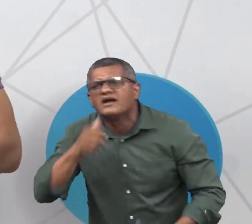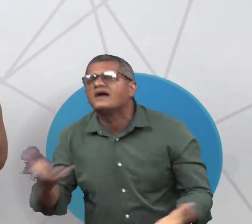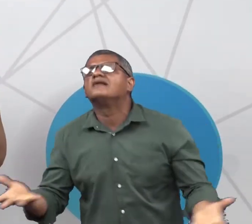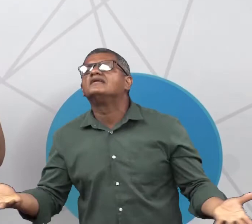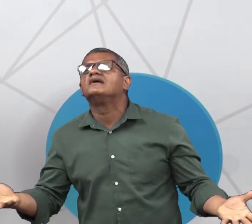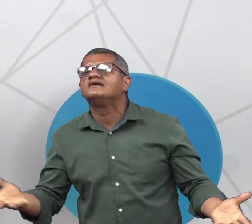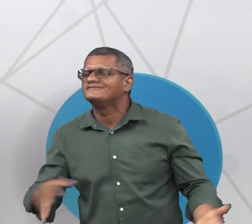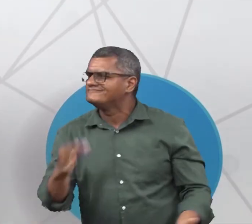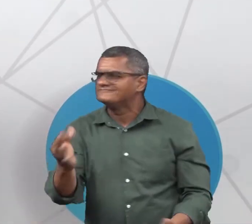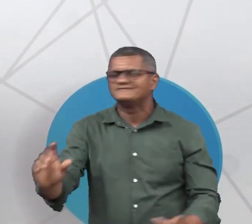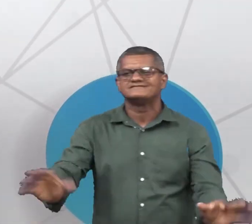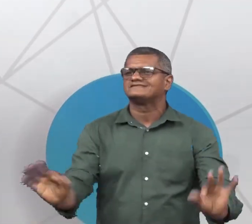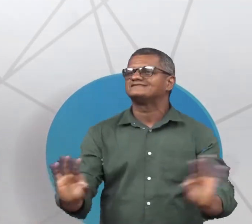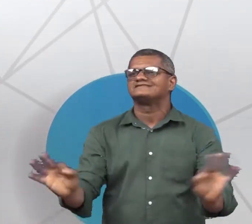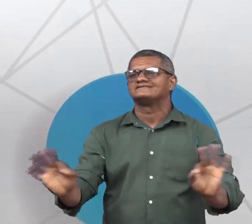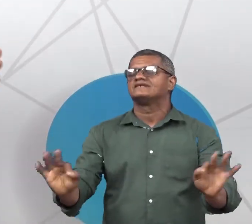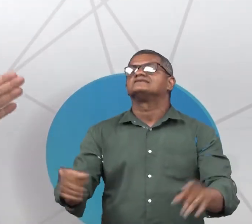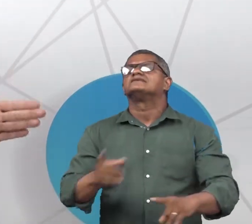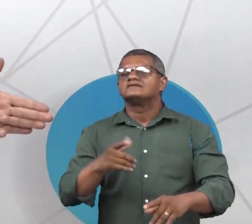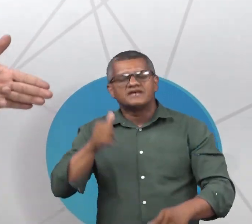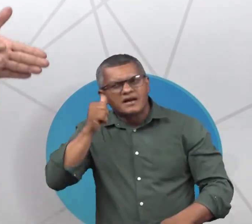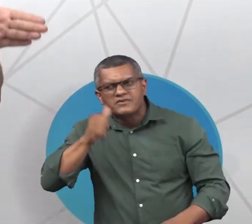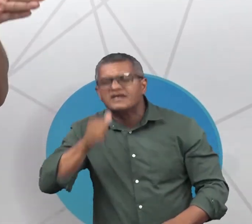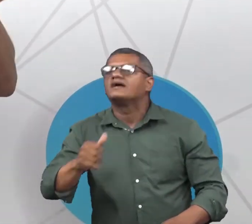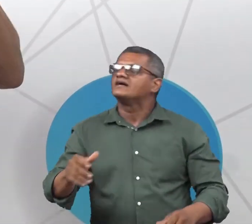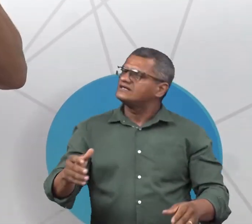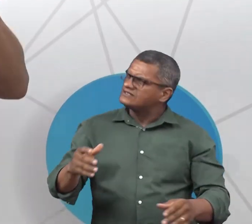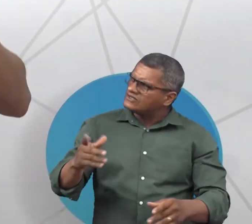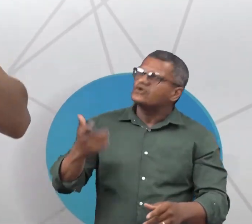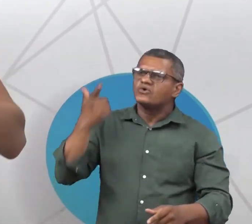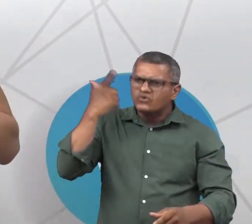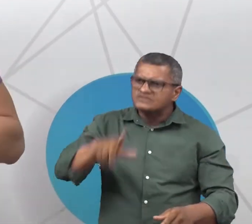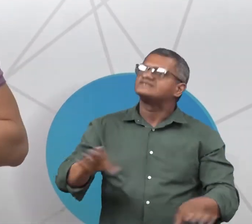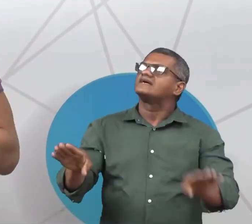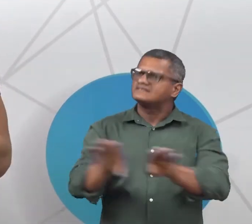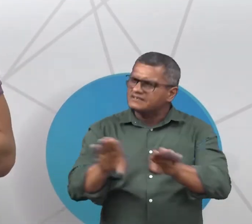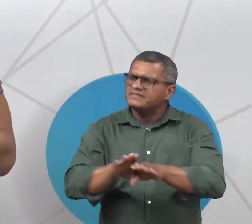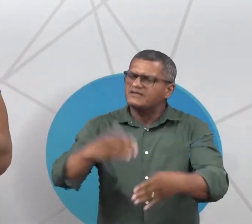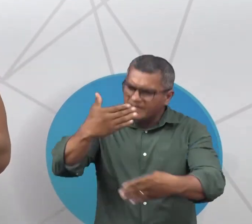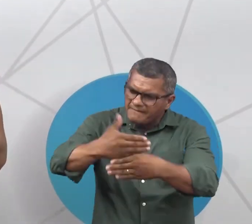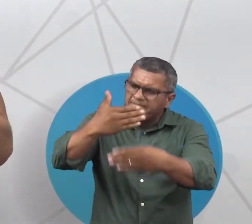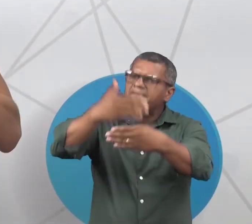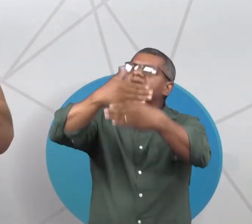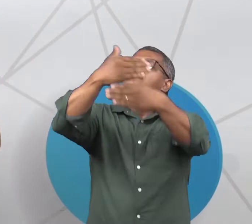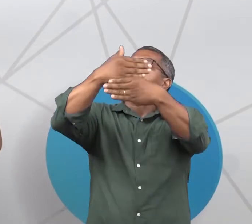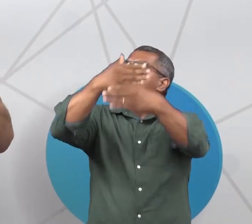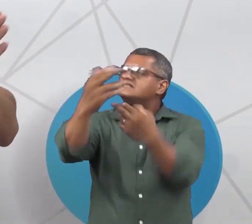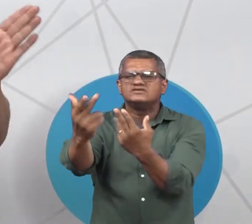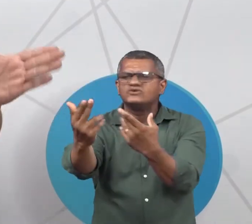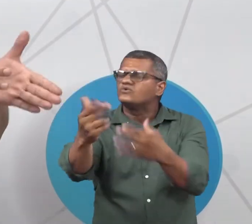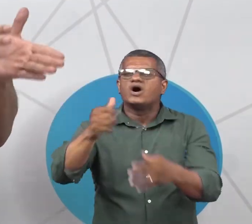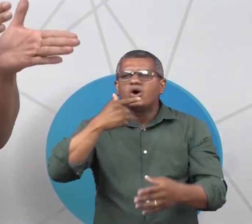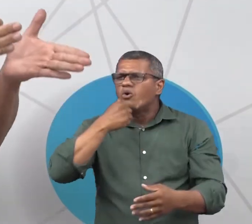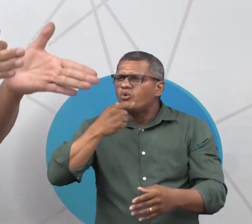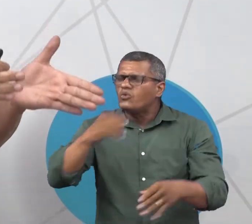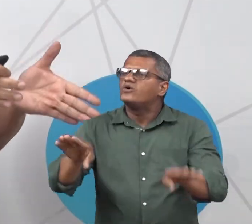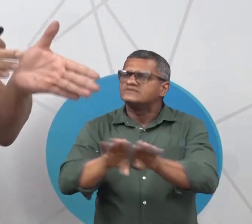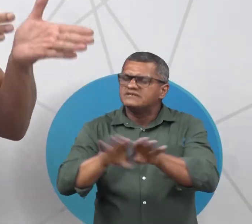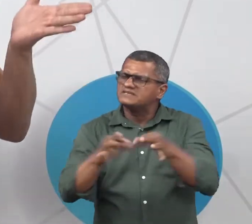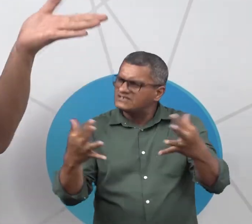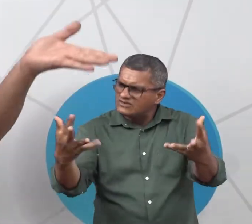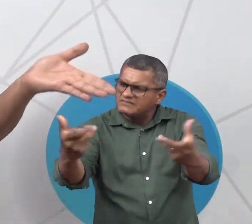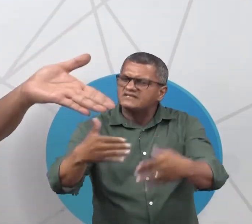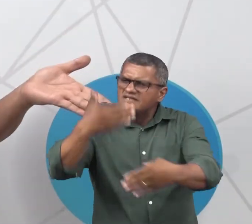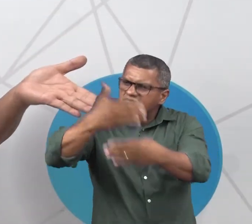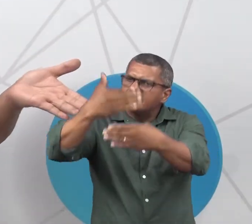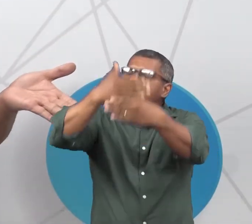poderia trabalhar numa obra? Será que ela não conseguiria levantar uma parede de concreto como um homem tem a sua habilidade